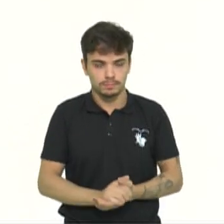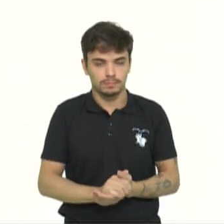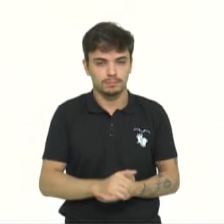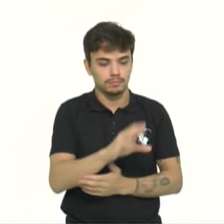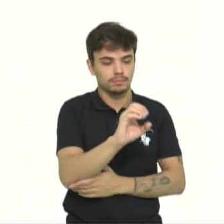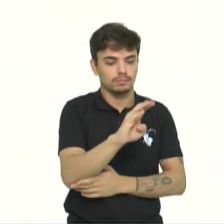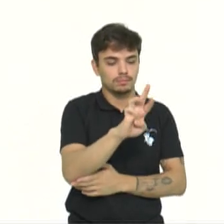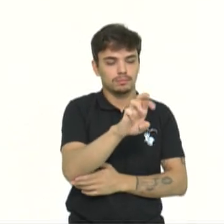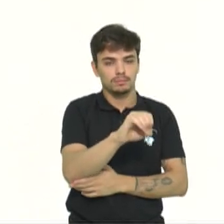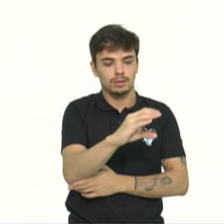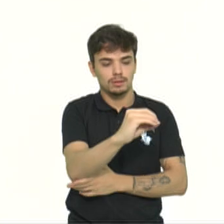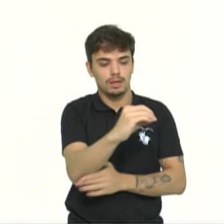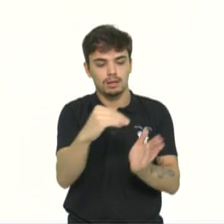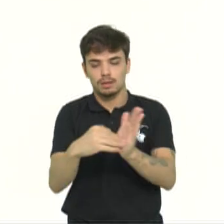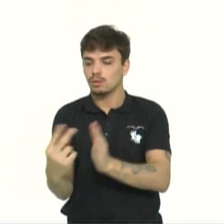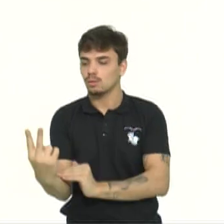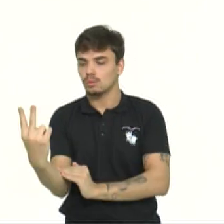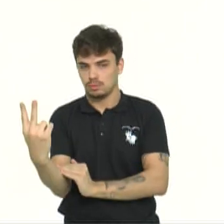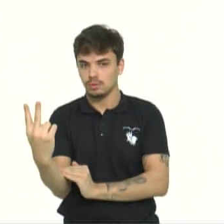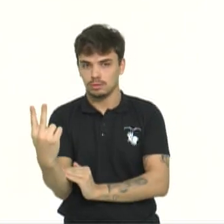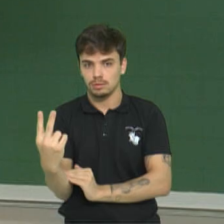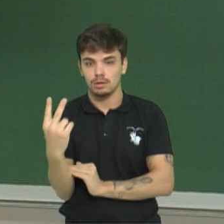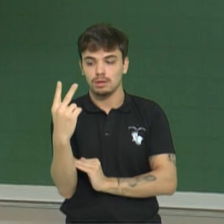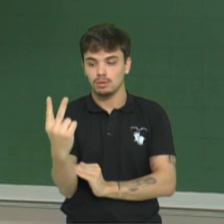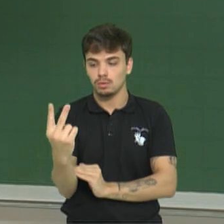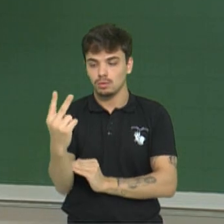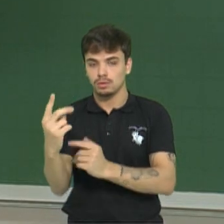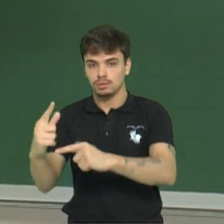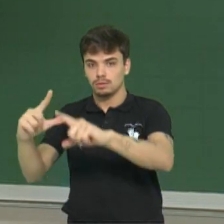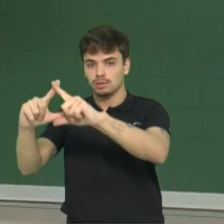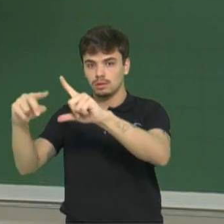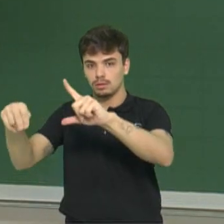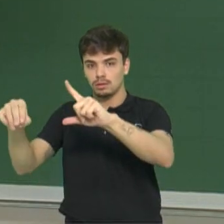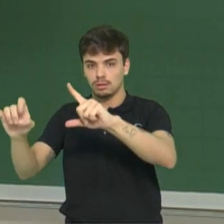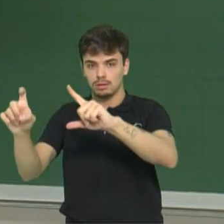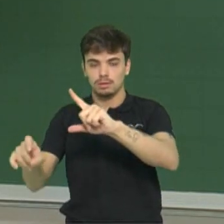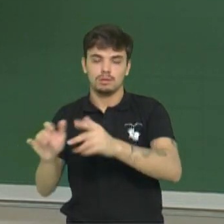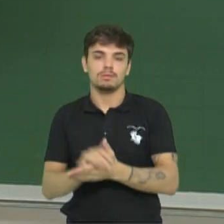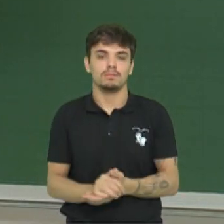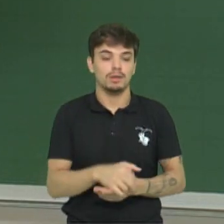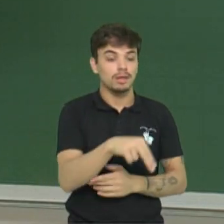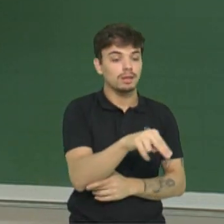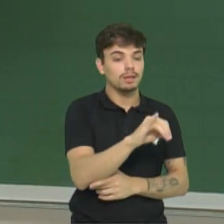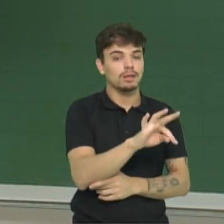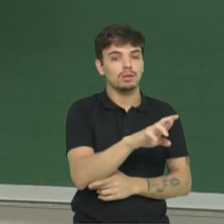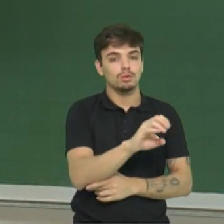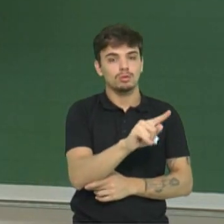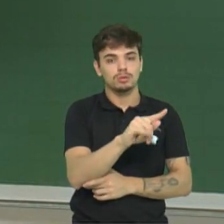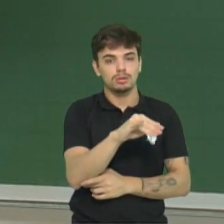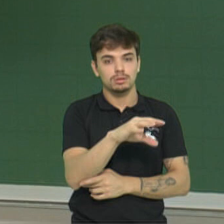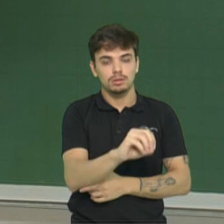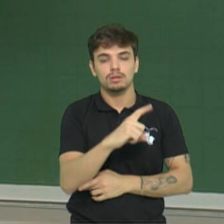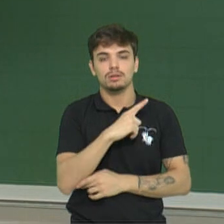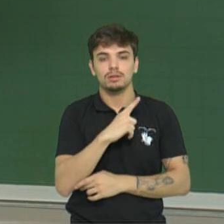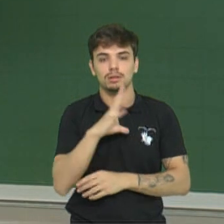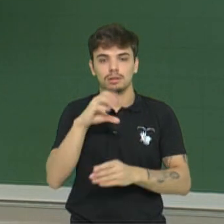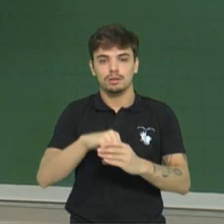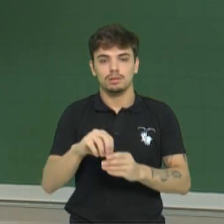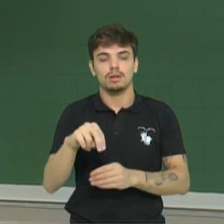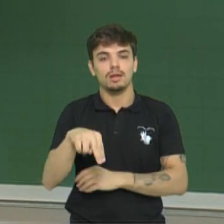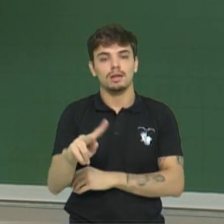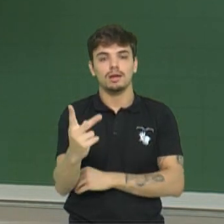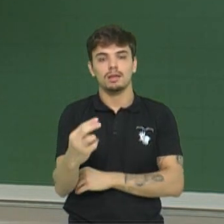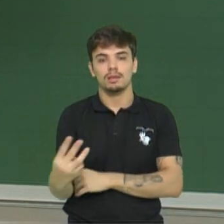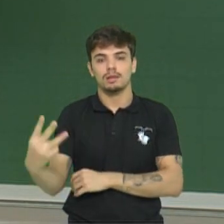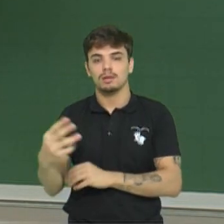de 0 e foi para 2, 2 deu delta NOX. E lá no nitrogênio, que está dentro aqui do NH3, ele saiu